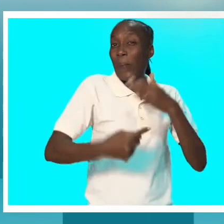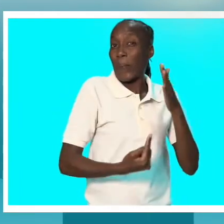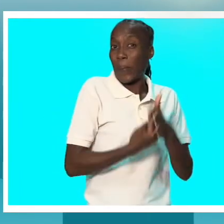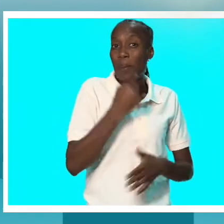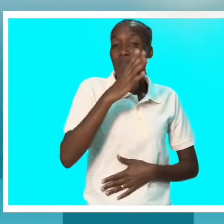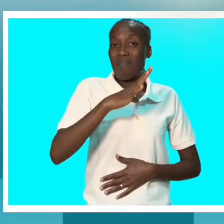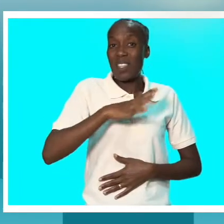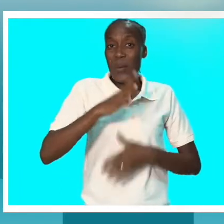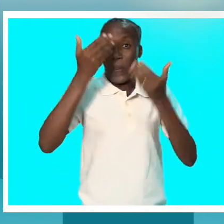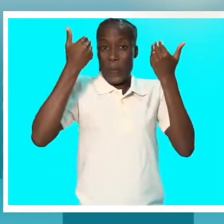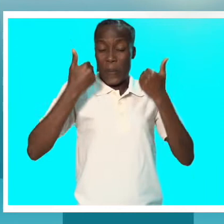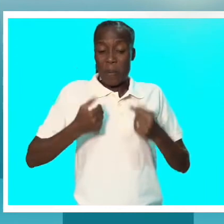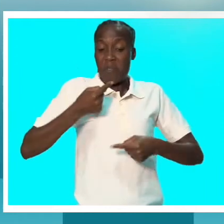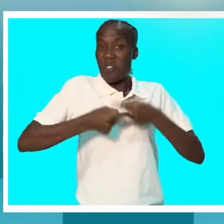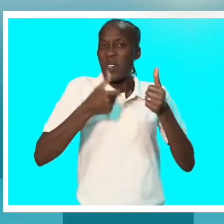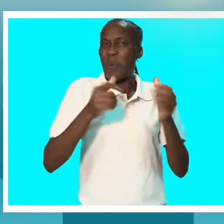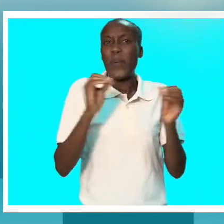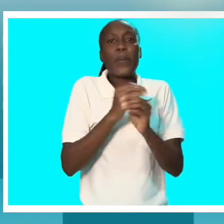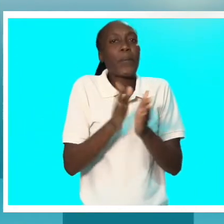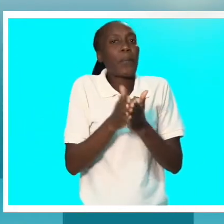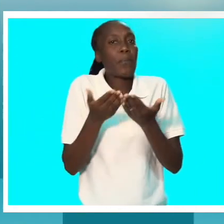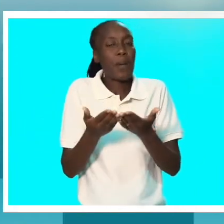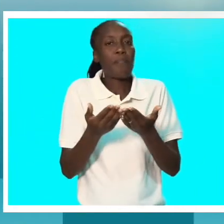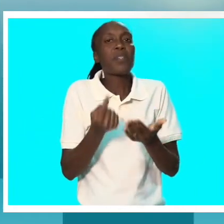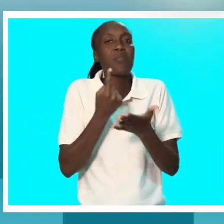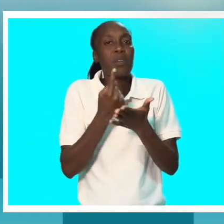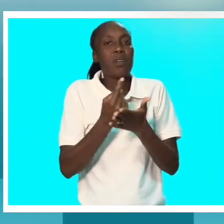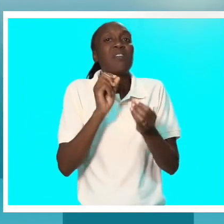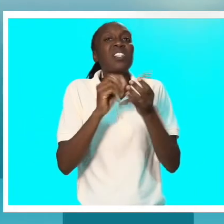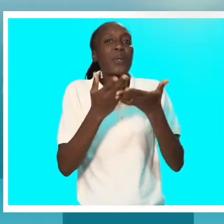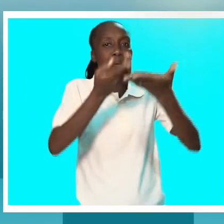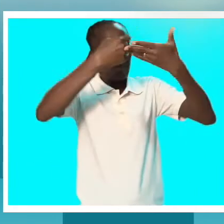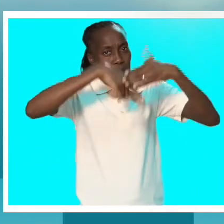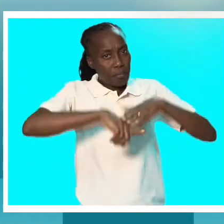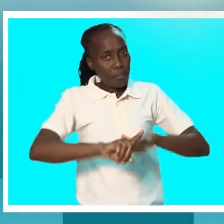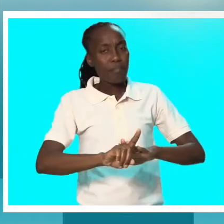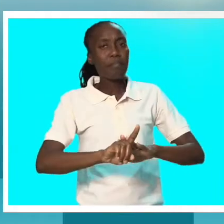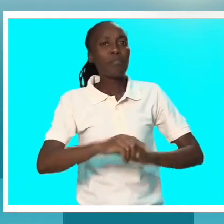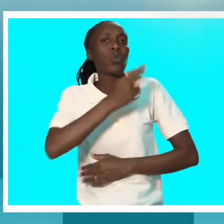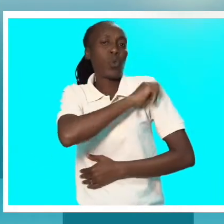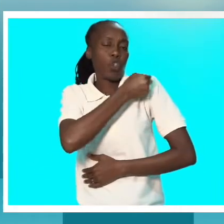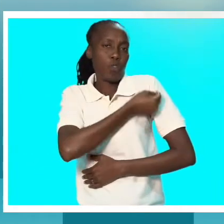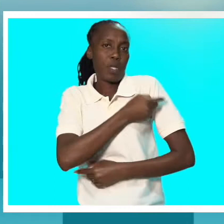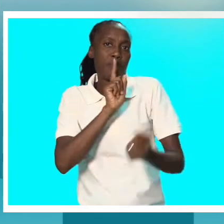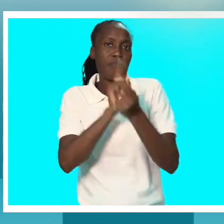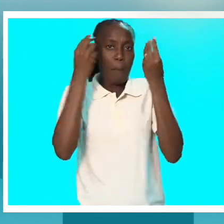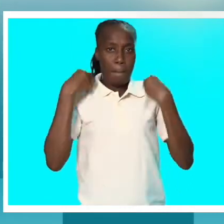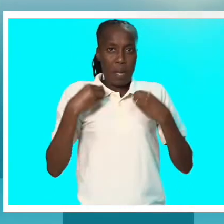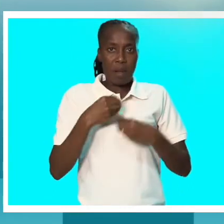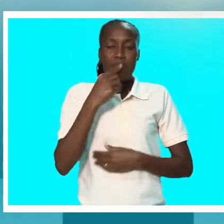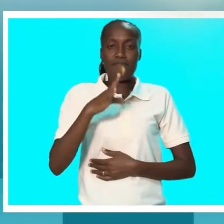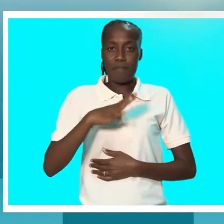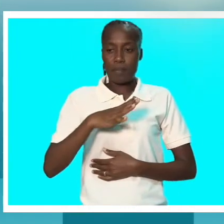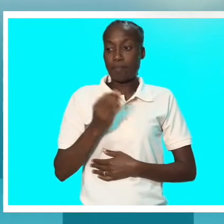se detecta alguma anomalia no funcionamento do corpo, o aconselhável é procurar cuidados médicos.